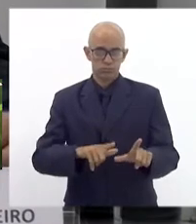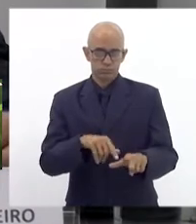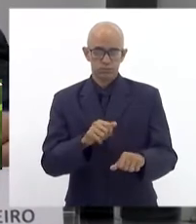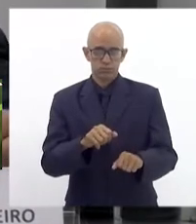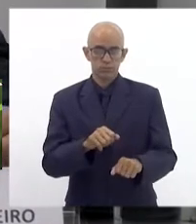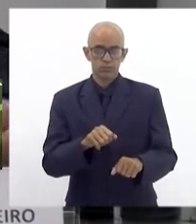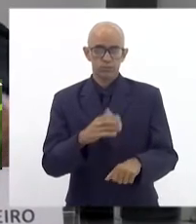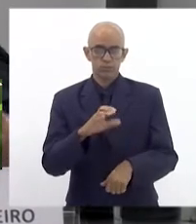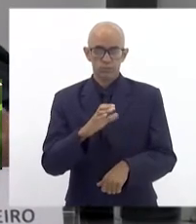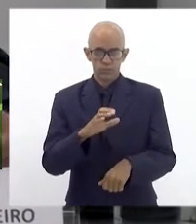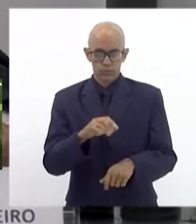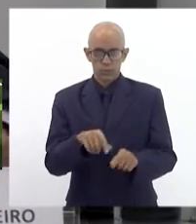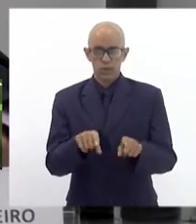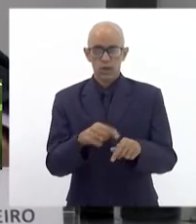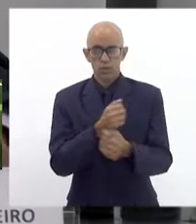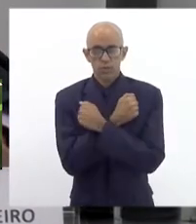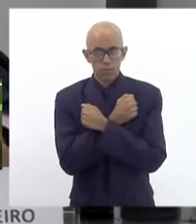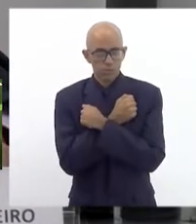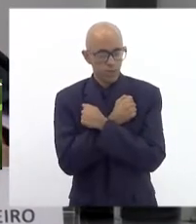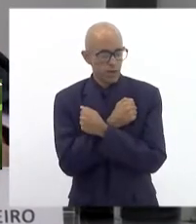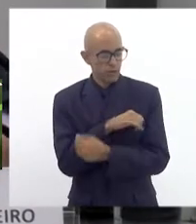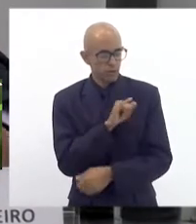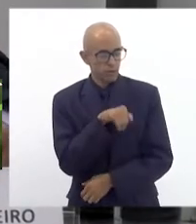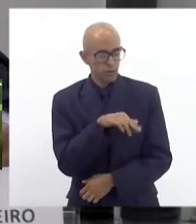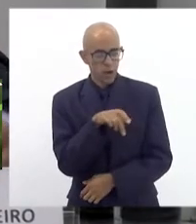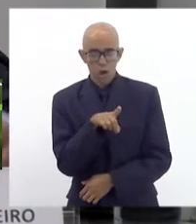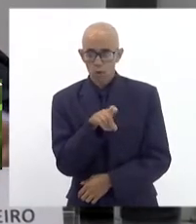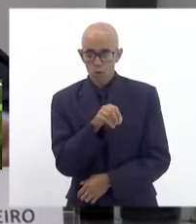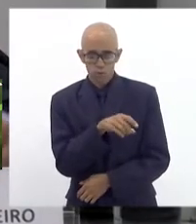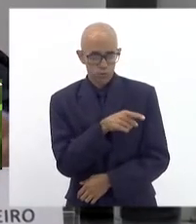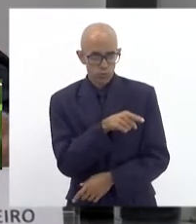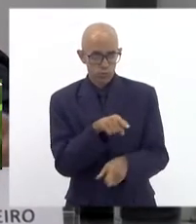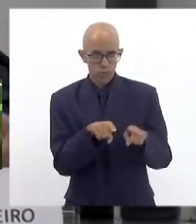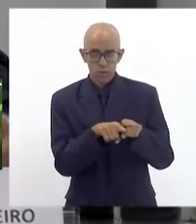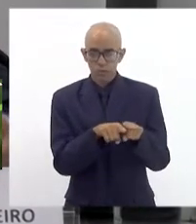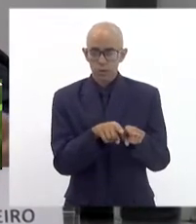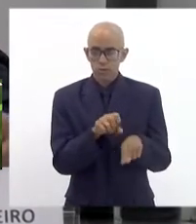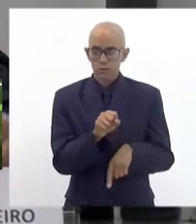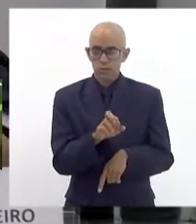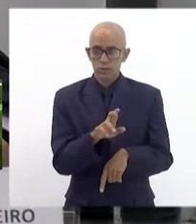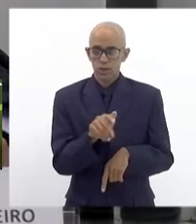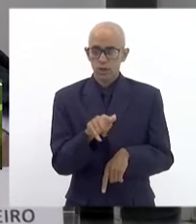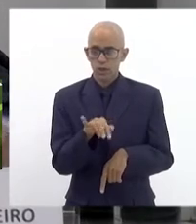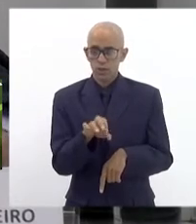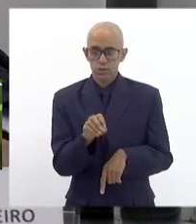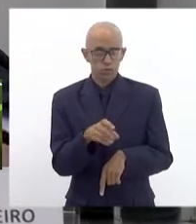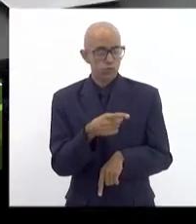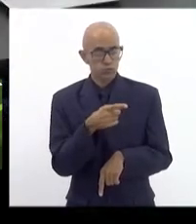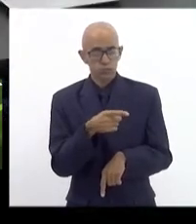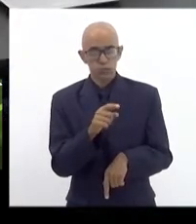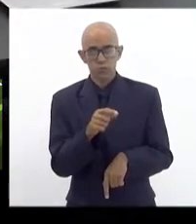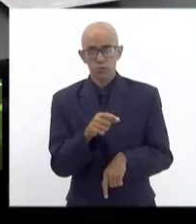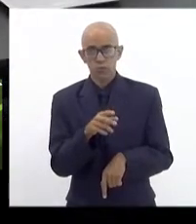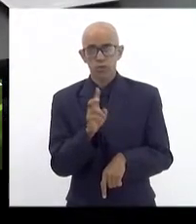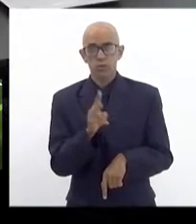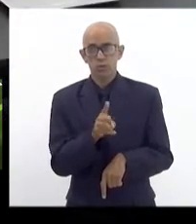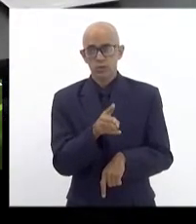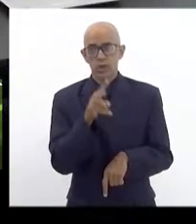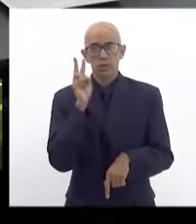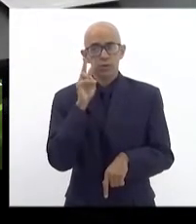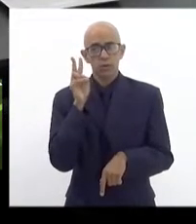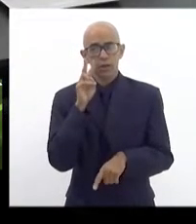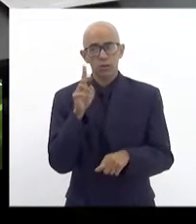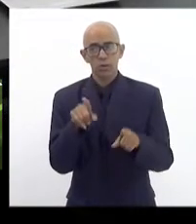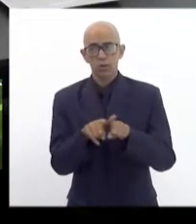abraço, Reinaldo Guimarães. Agradecer muito ao Jorge Bittar e ao Sérgio Rosa, e na figura do Sérgio Rosa a gente sempre lembra a